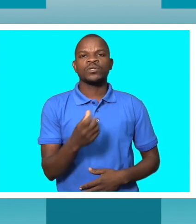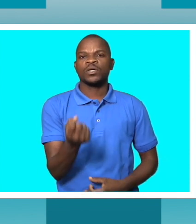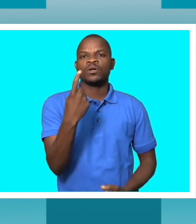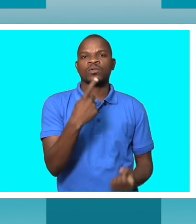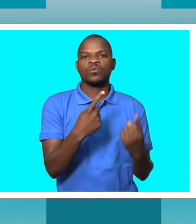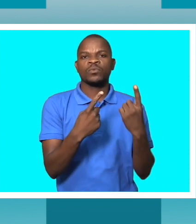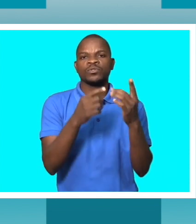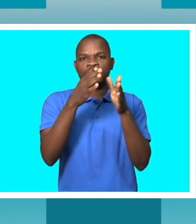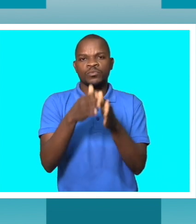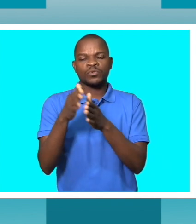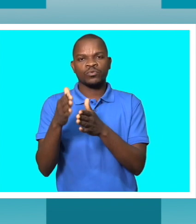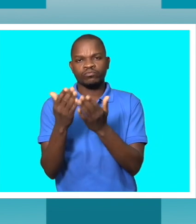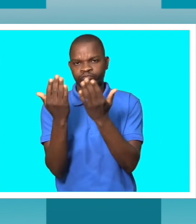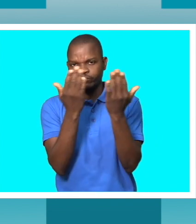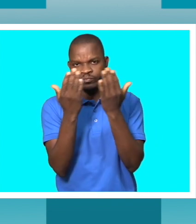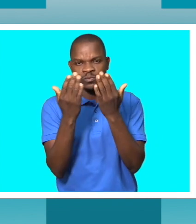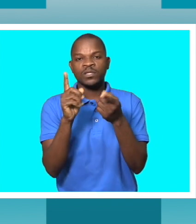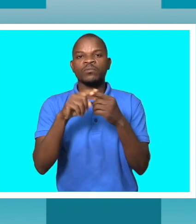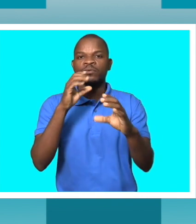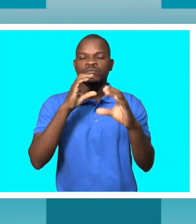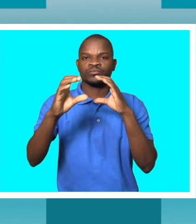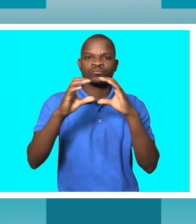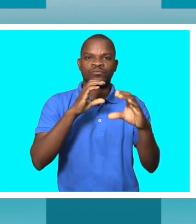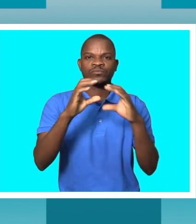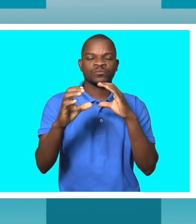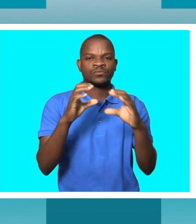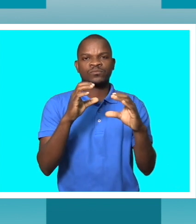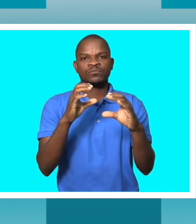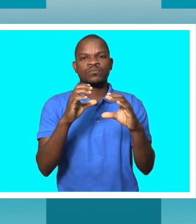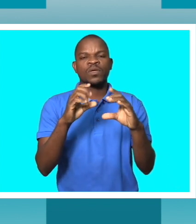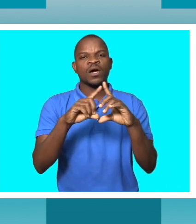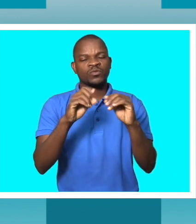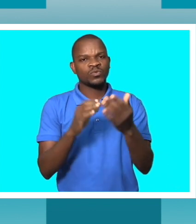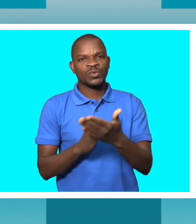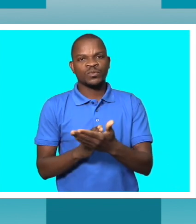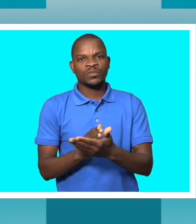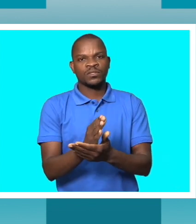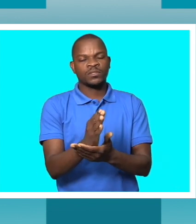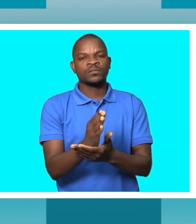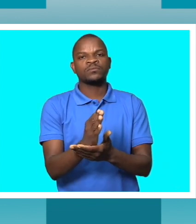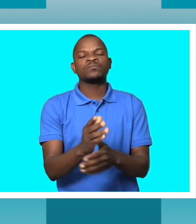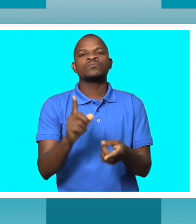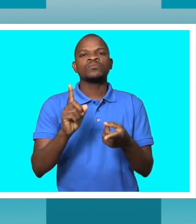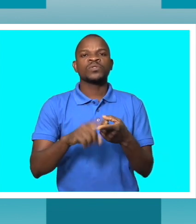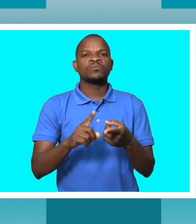criadas, as pessoas estudam e interagem de forma muito direta,